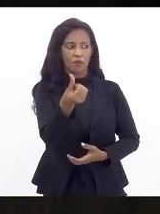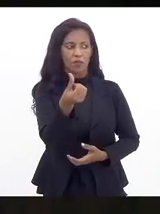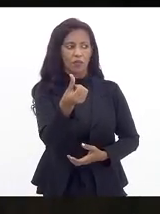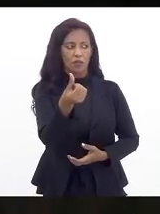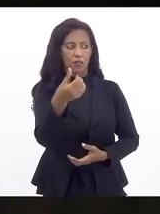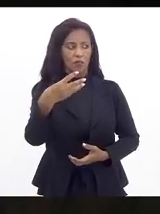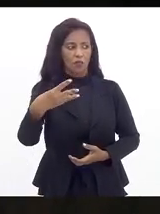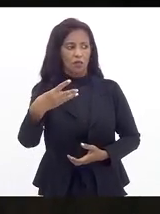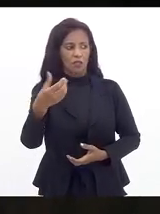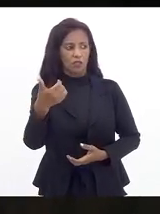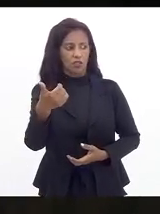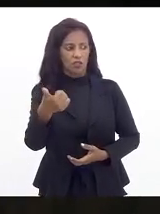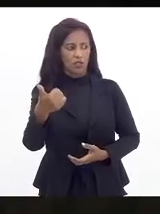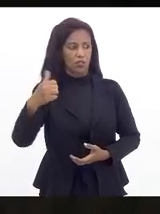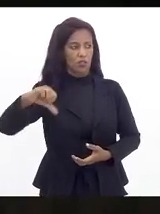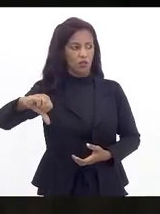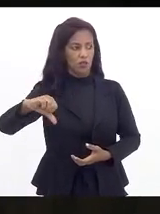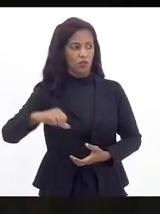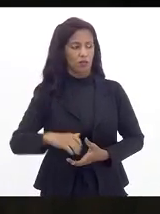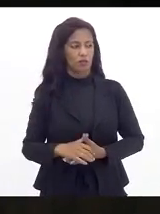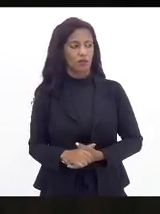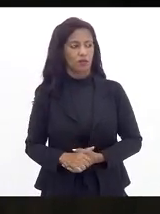363 de 19,